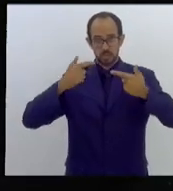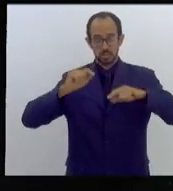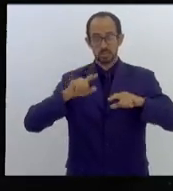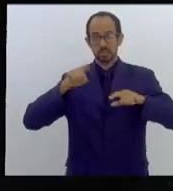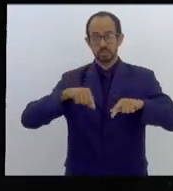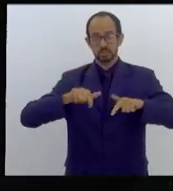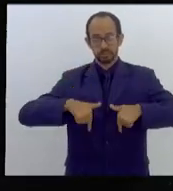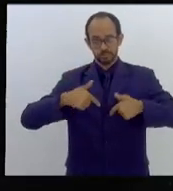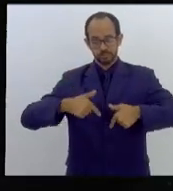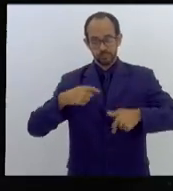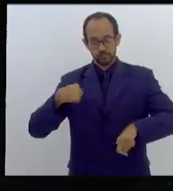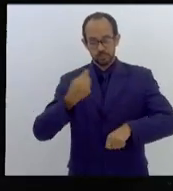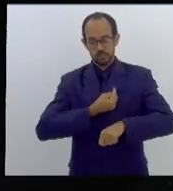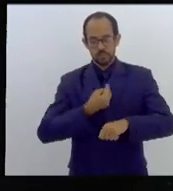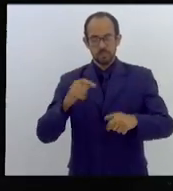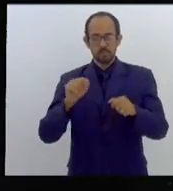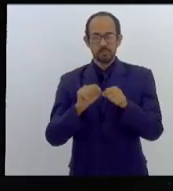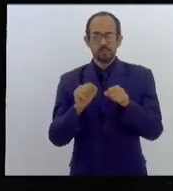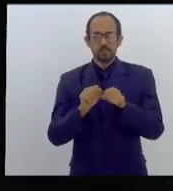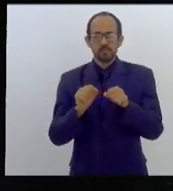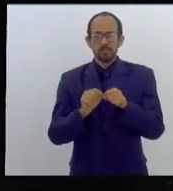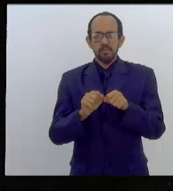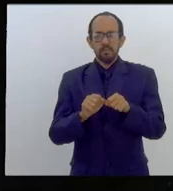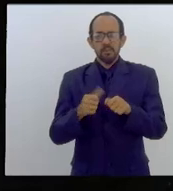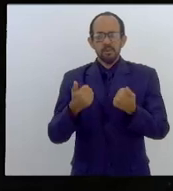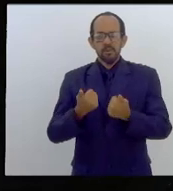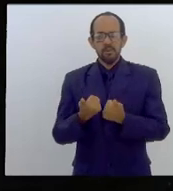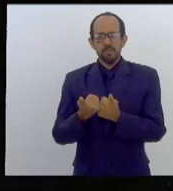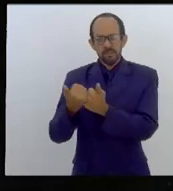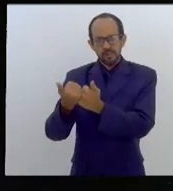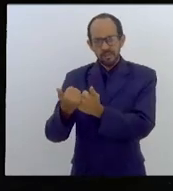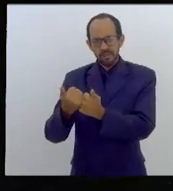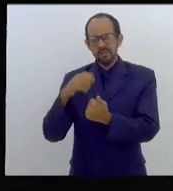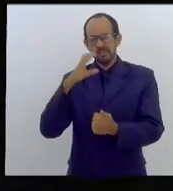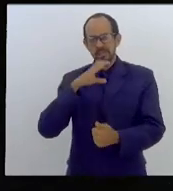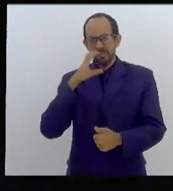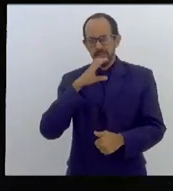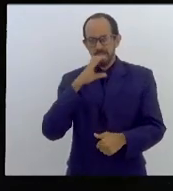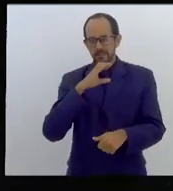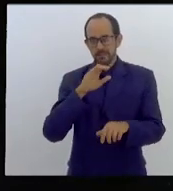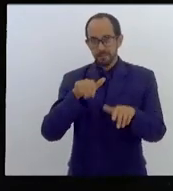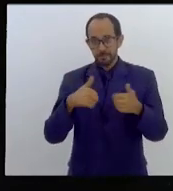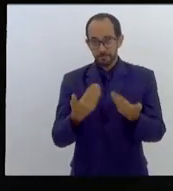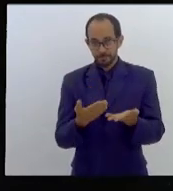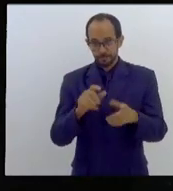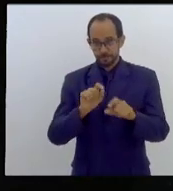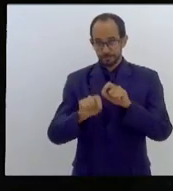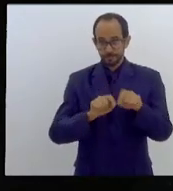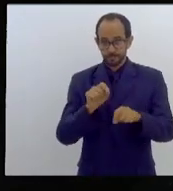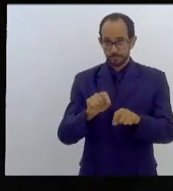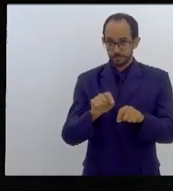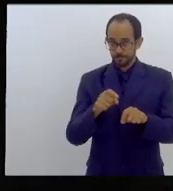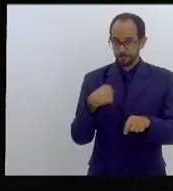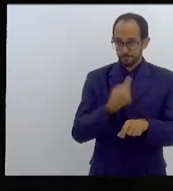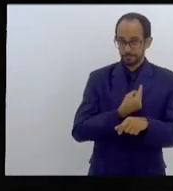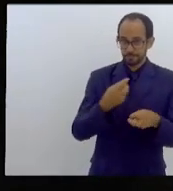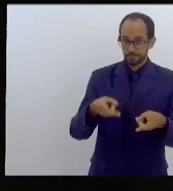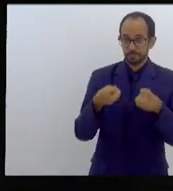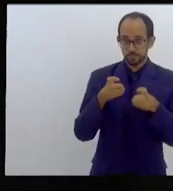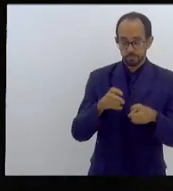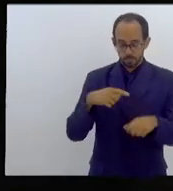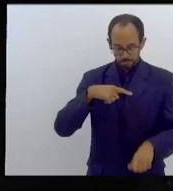para implantar, entre outras coisas, o auxílio emergencial, né? Então, a gente vai ver que houve